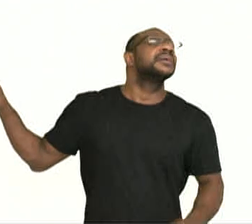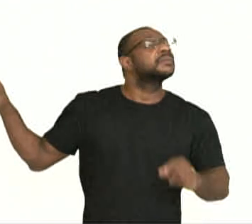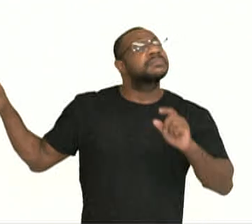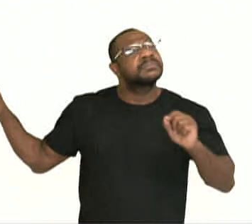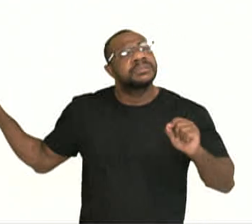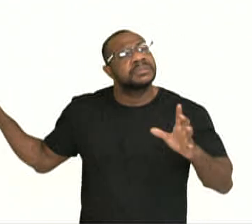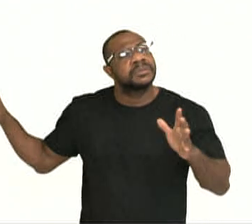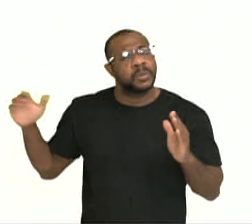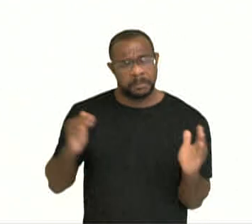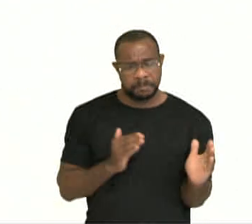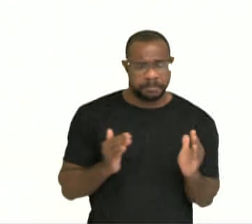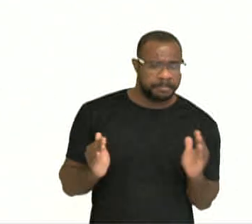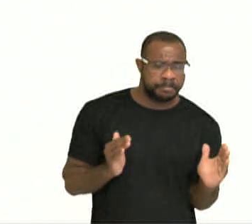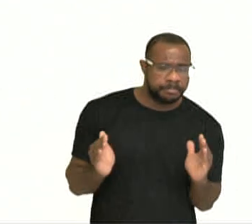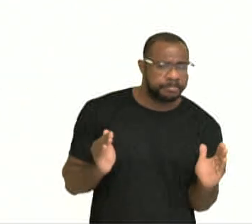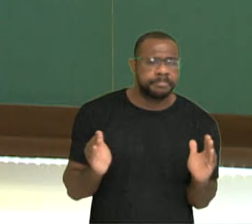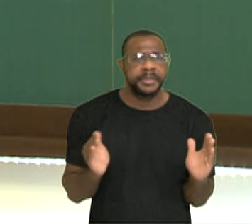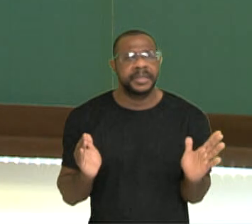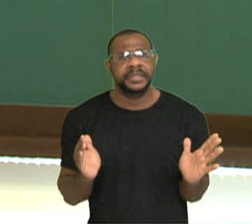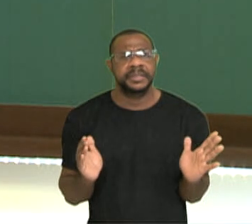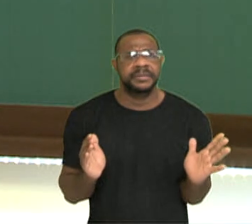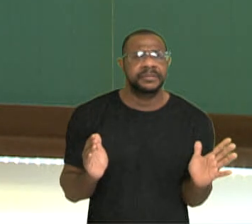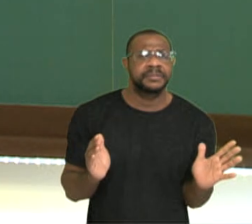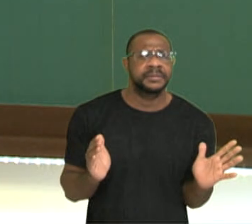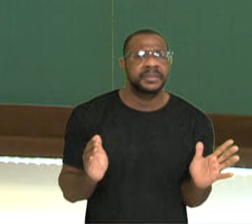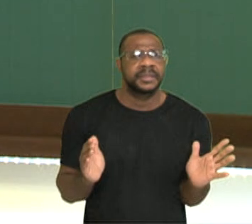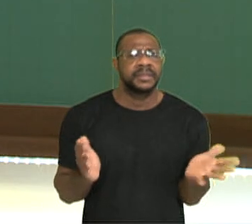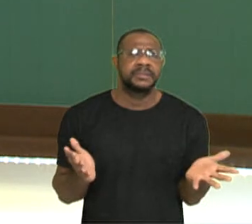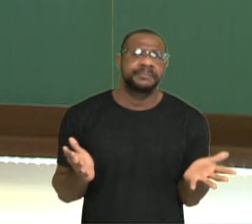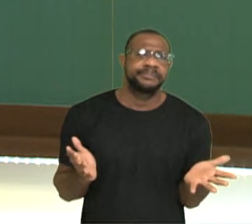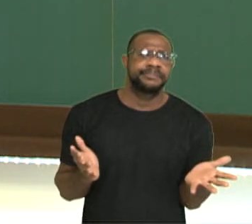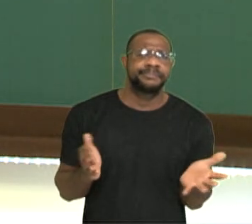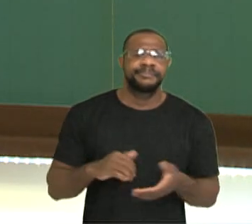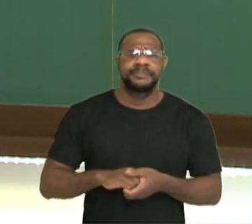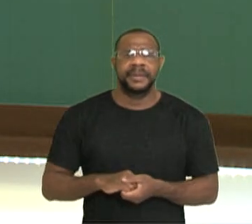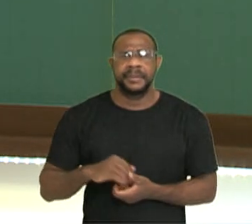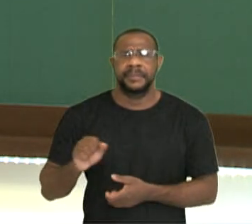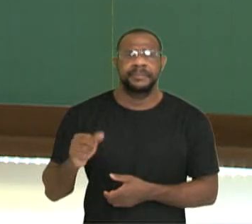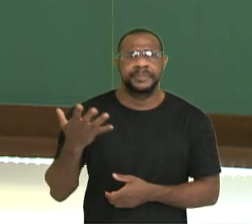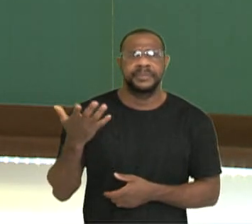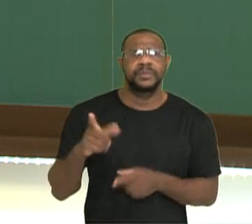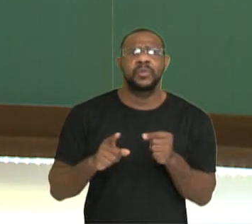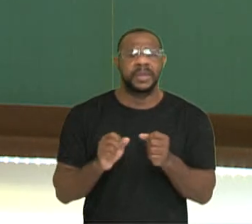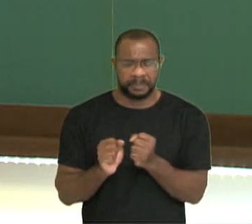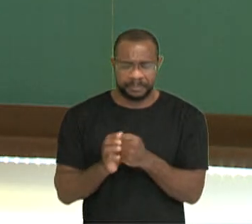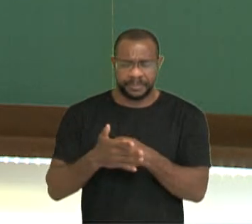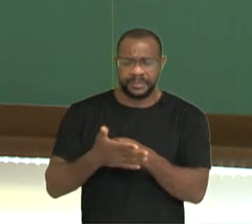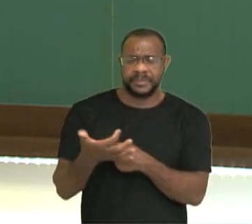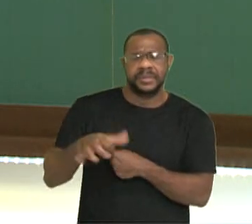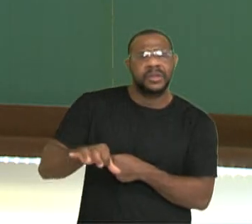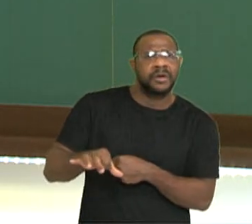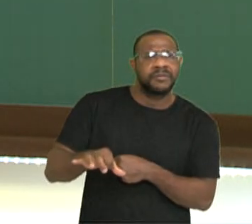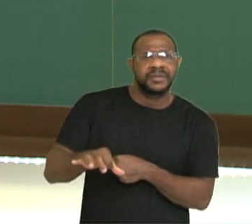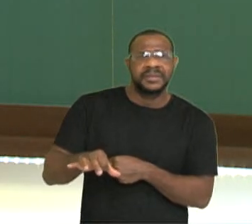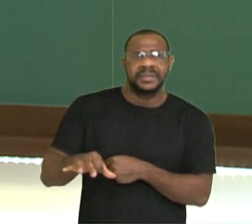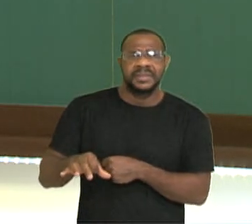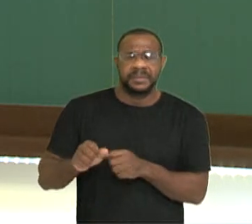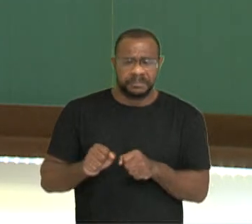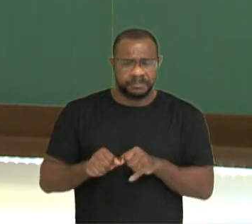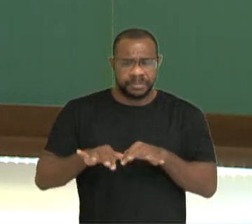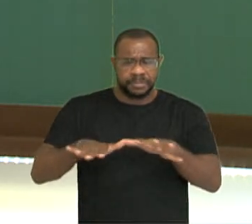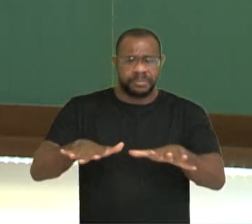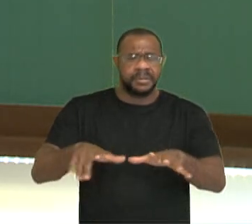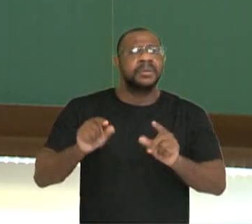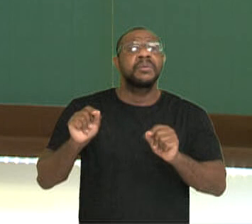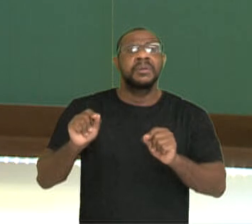a períodos com casos específicos como a situação da pandemia do Covid, podem desencadear